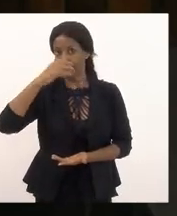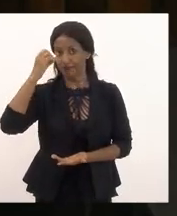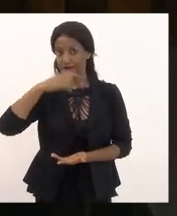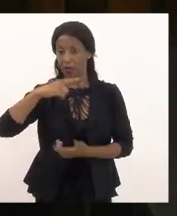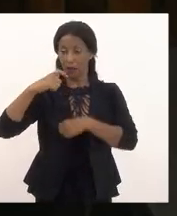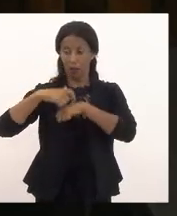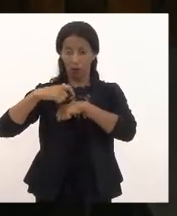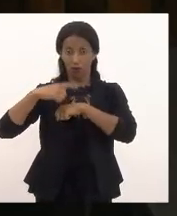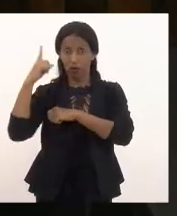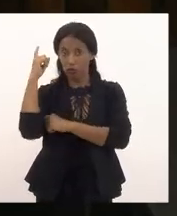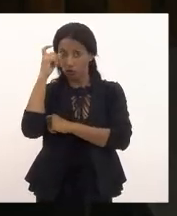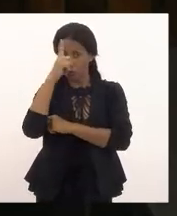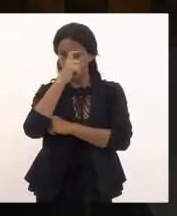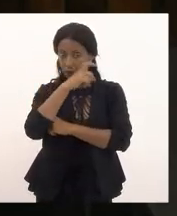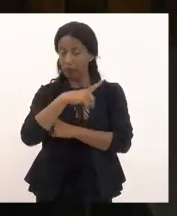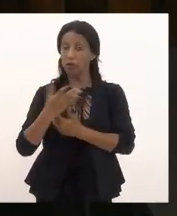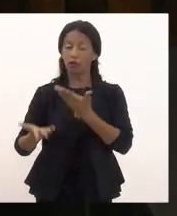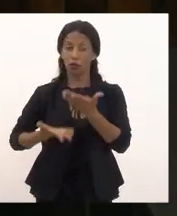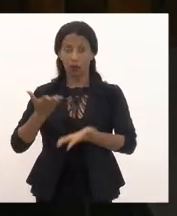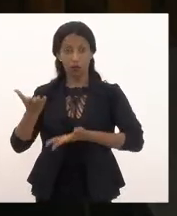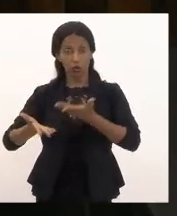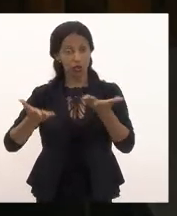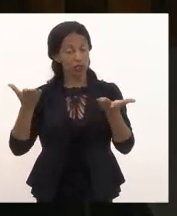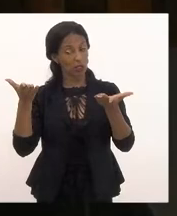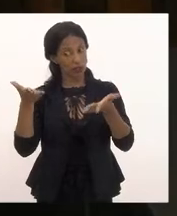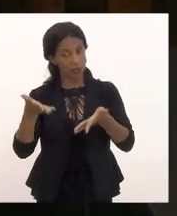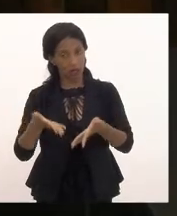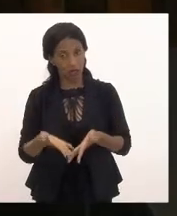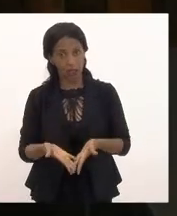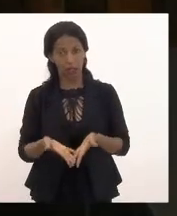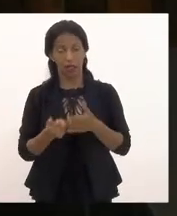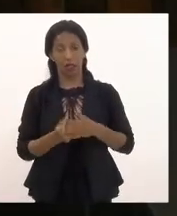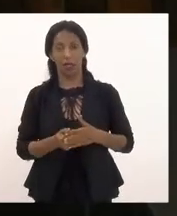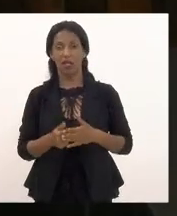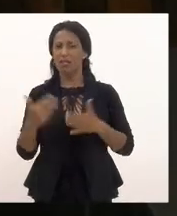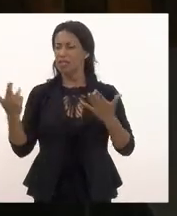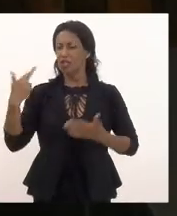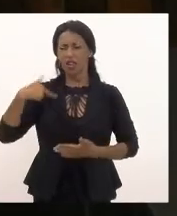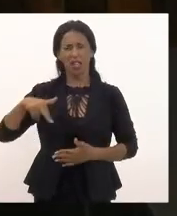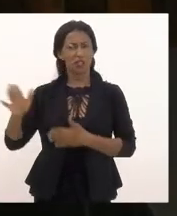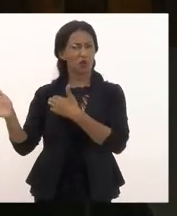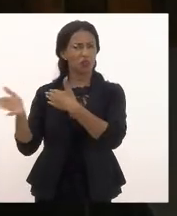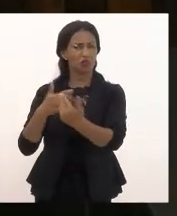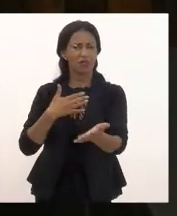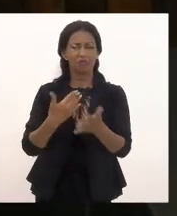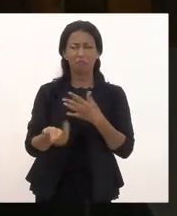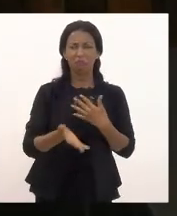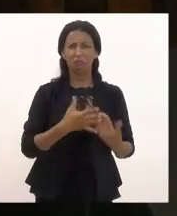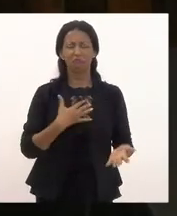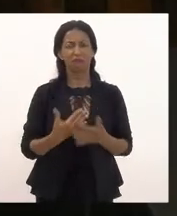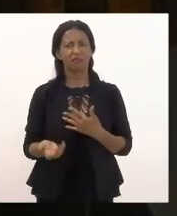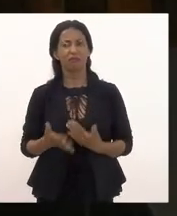aberrações que temos que tratar aqui, seja a religião que for.